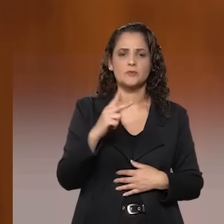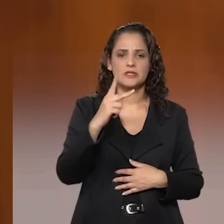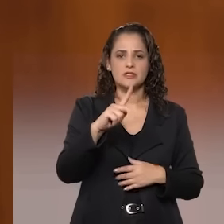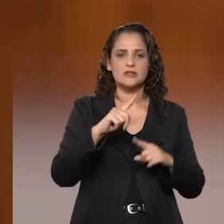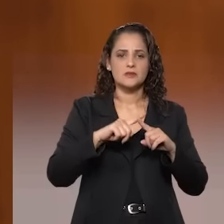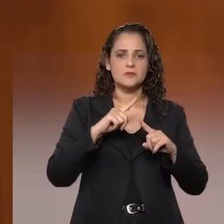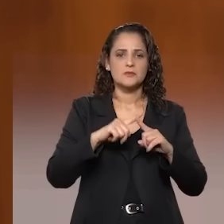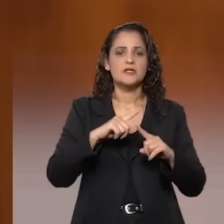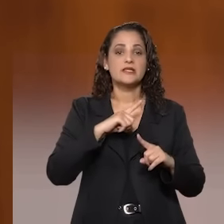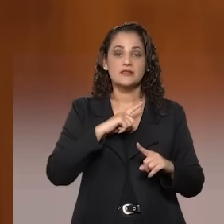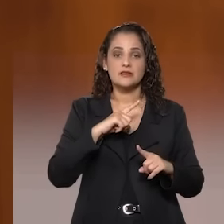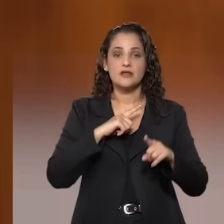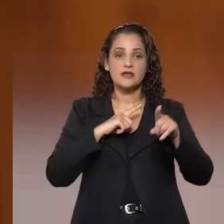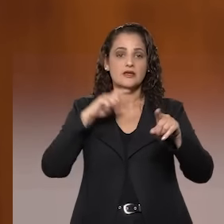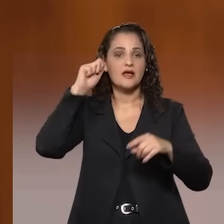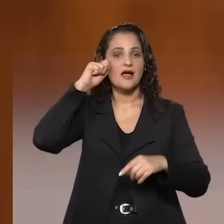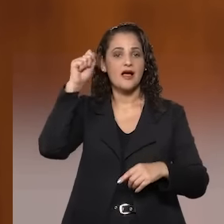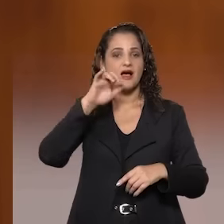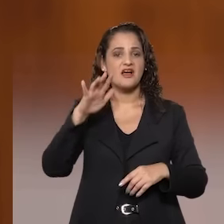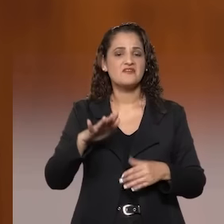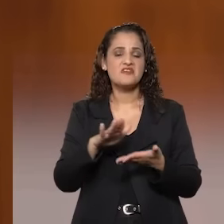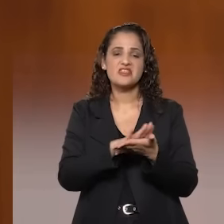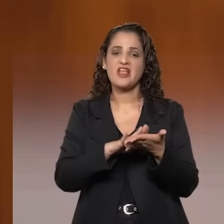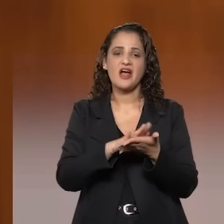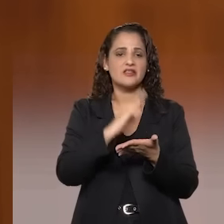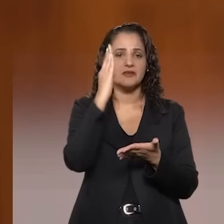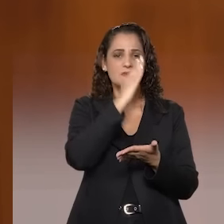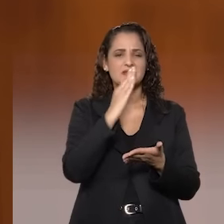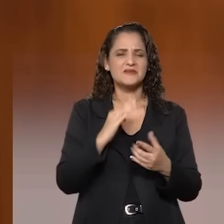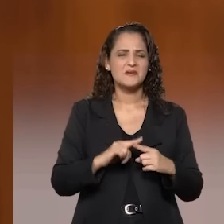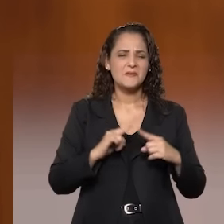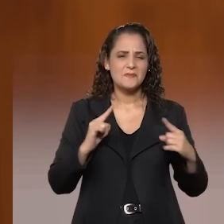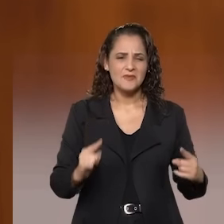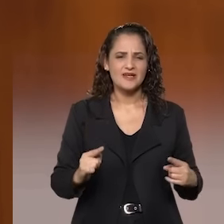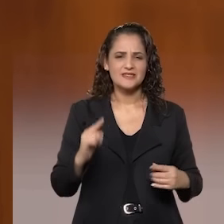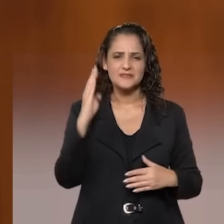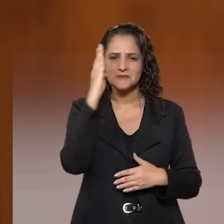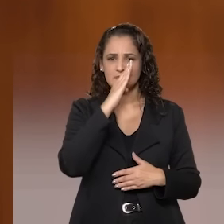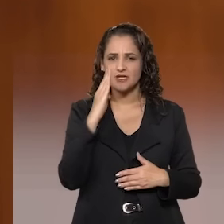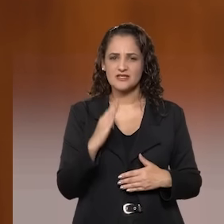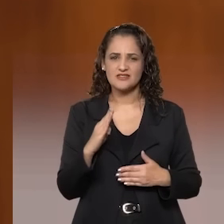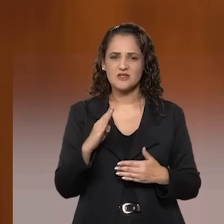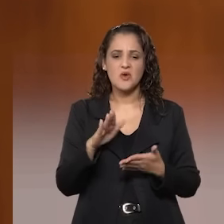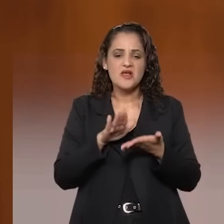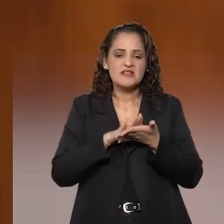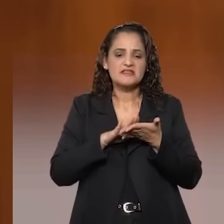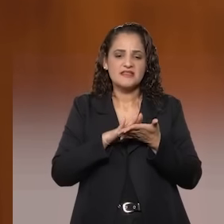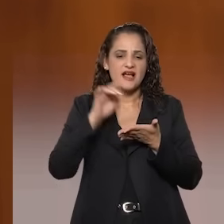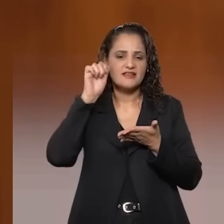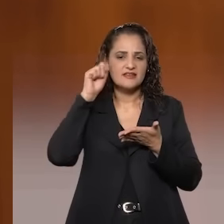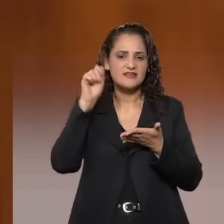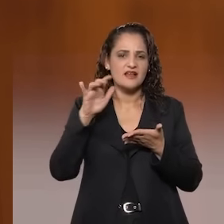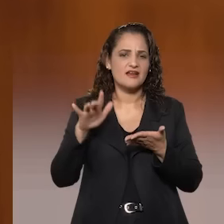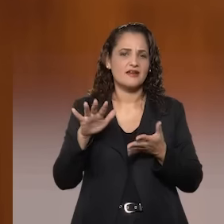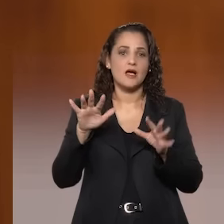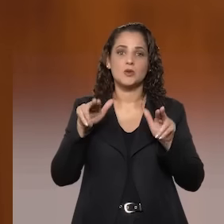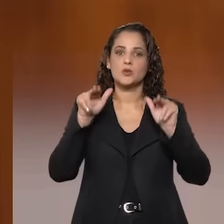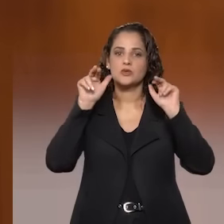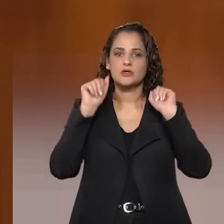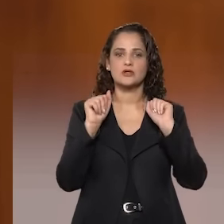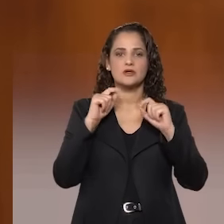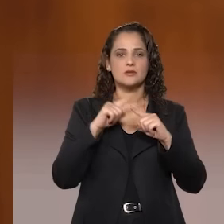uma África sem o Brasil mas nunca existirá um Brasil sem a África e quando os negros foram trazidos